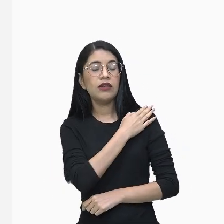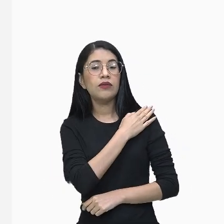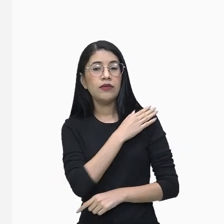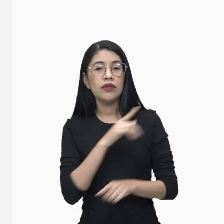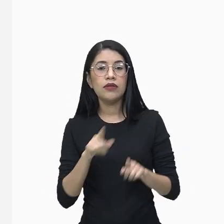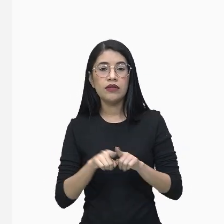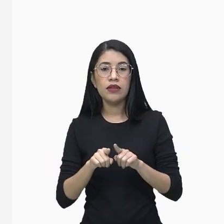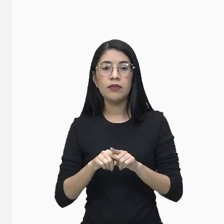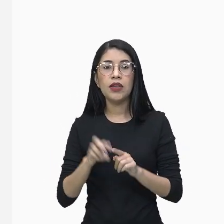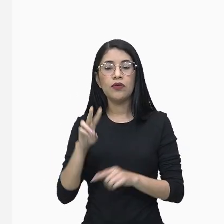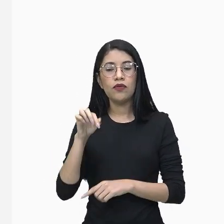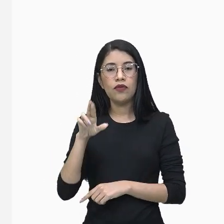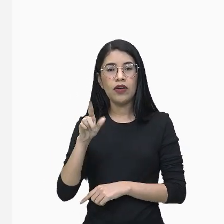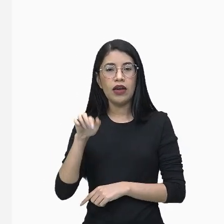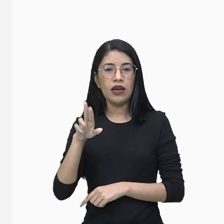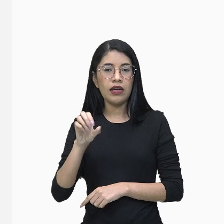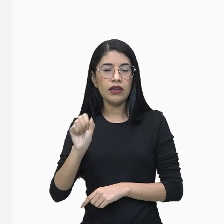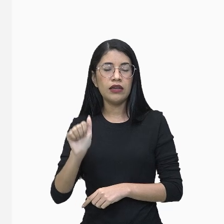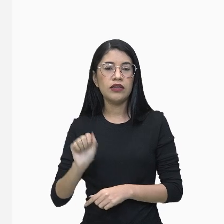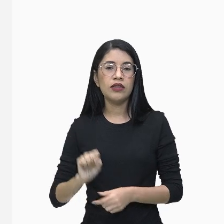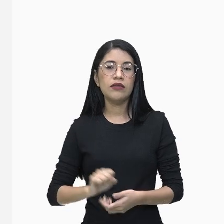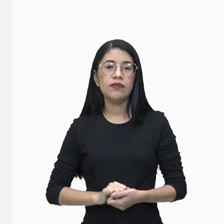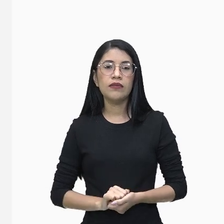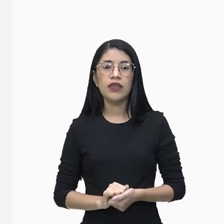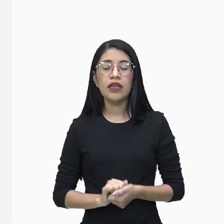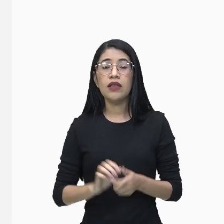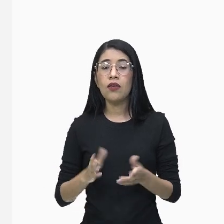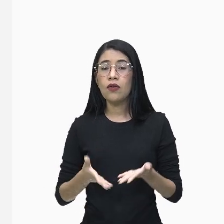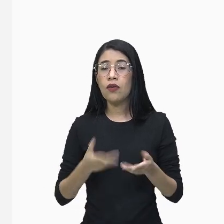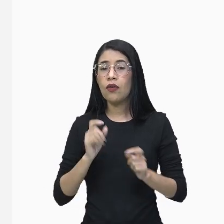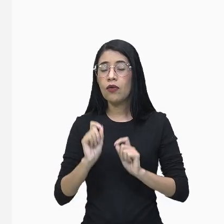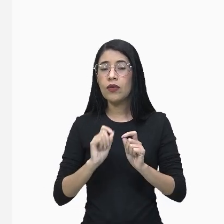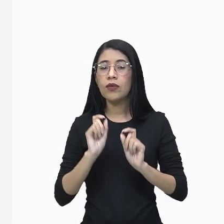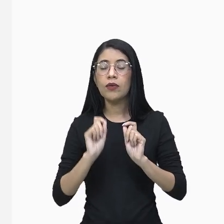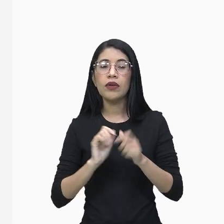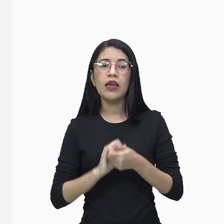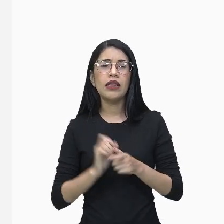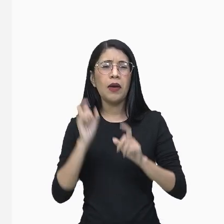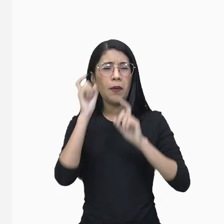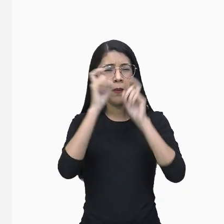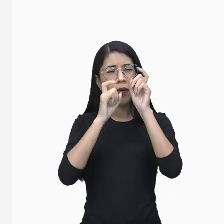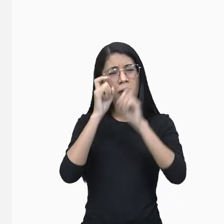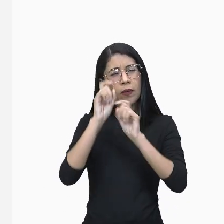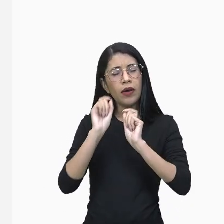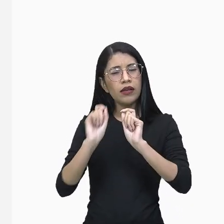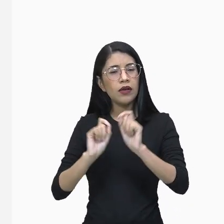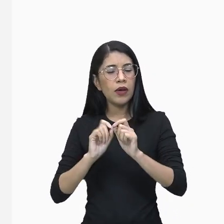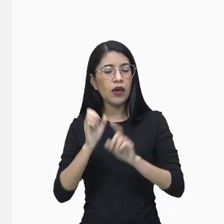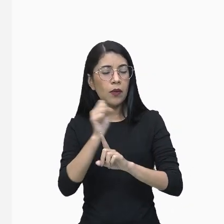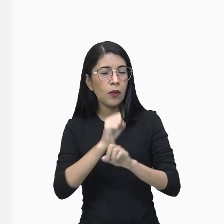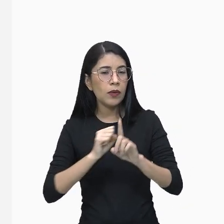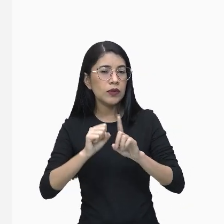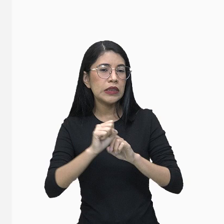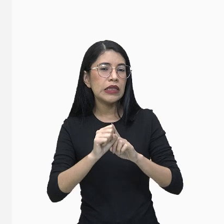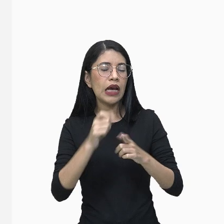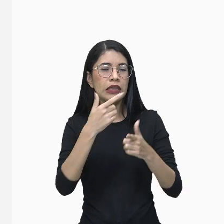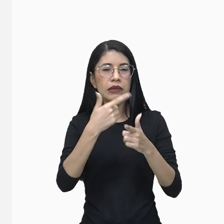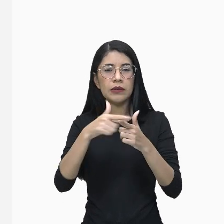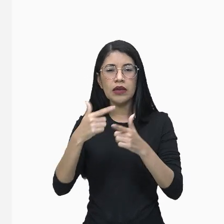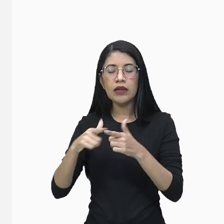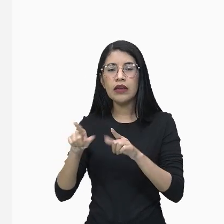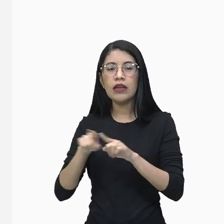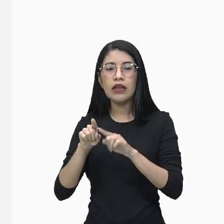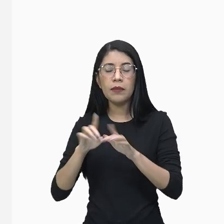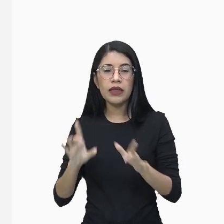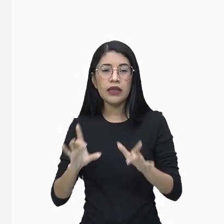acontecimentos forjaram, então, o nascimento de uma literatura engajada, ou seja, preocupada com as questões sociais e comprometida com